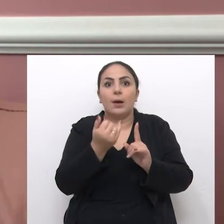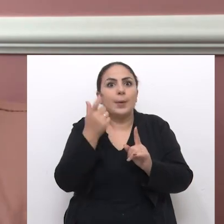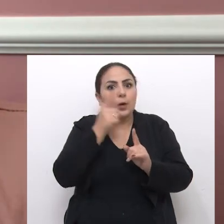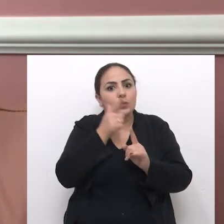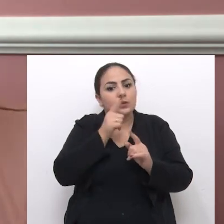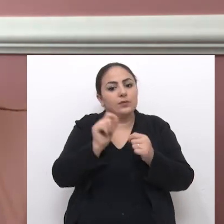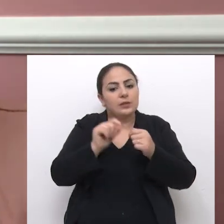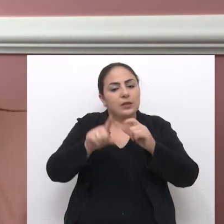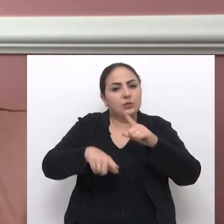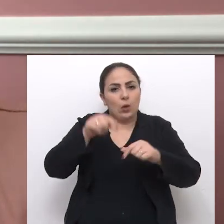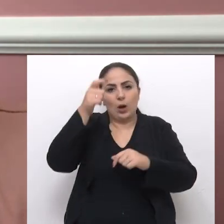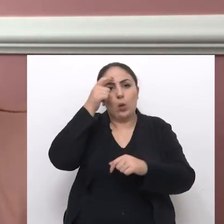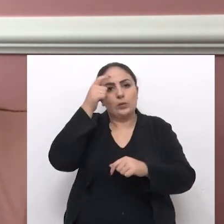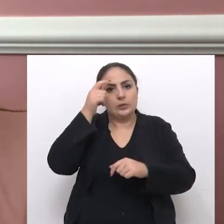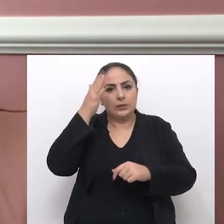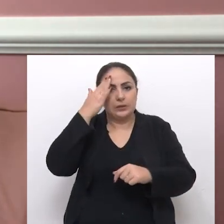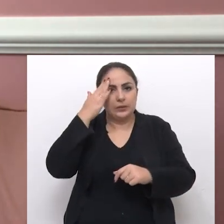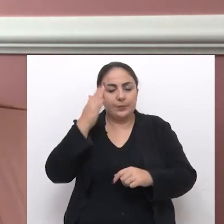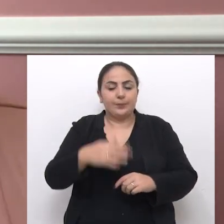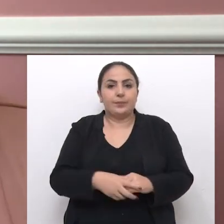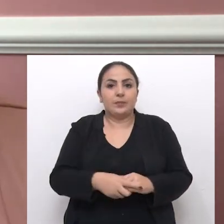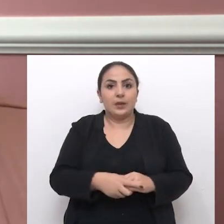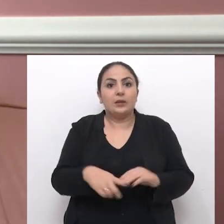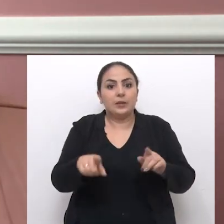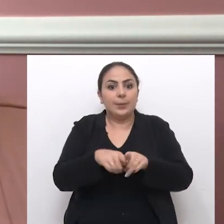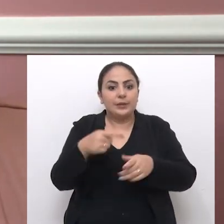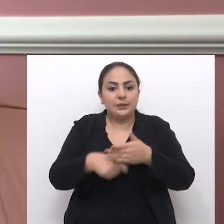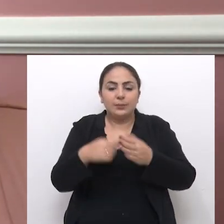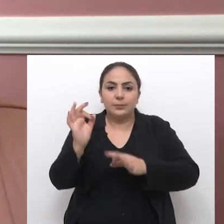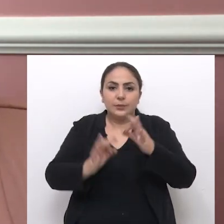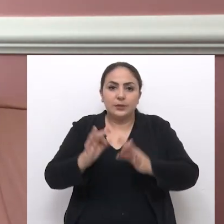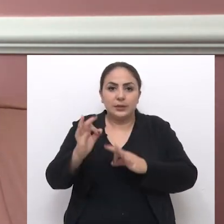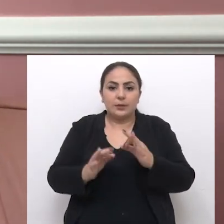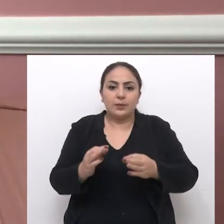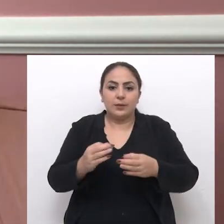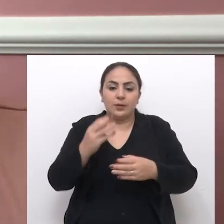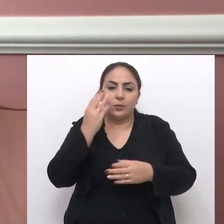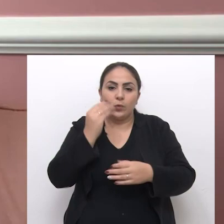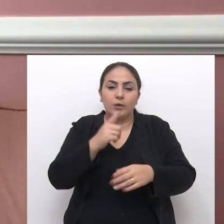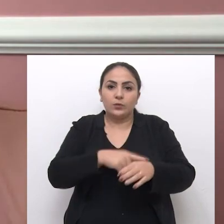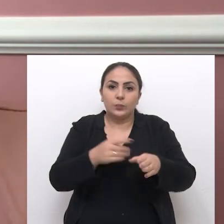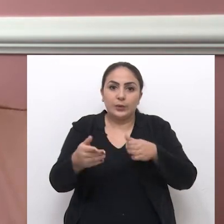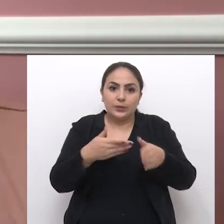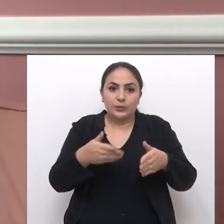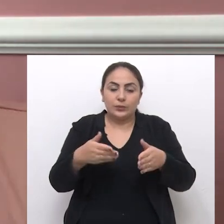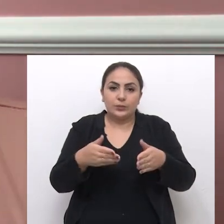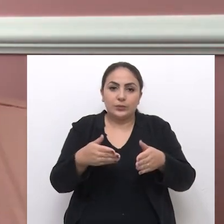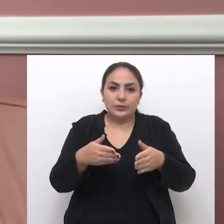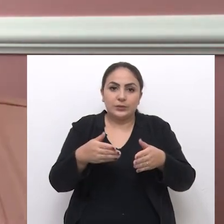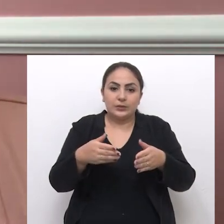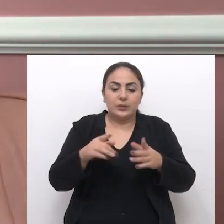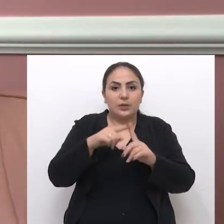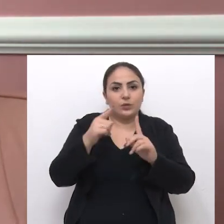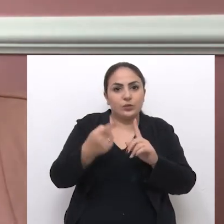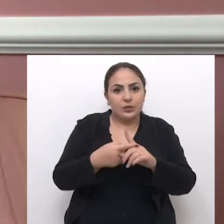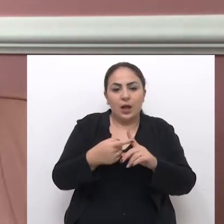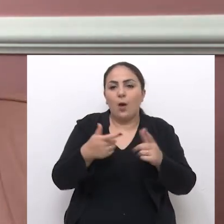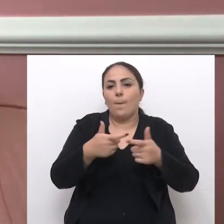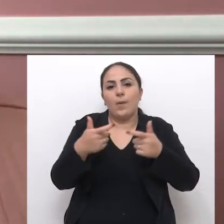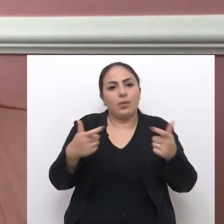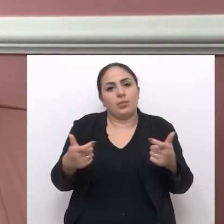para que elas façam escolhas conscientes. E buscar se preparar para a amamentação ainda na gestação, ela